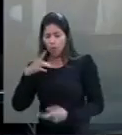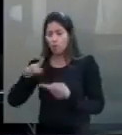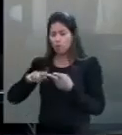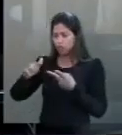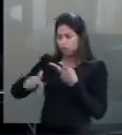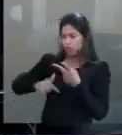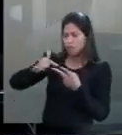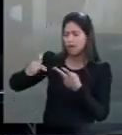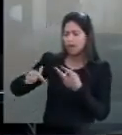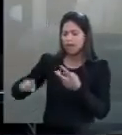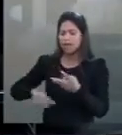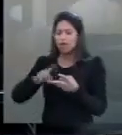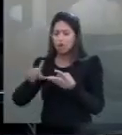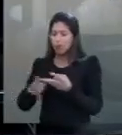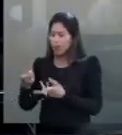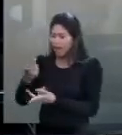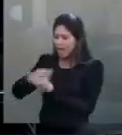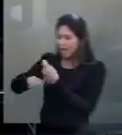segurança, moradia.